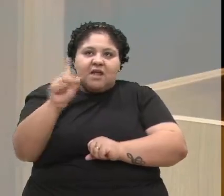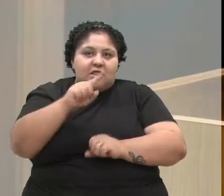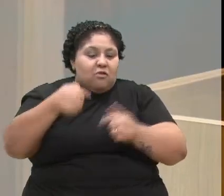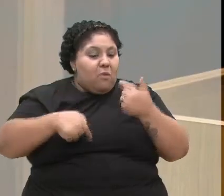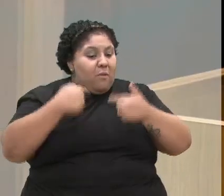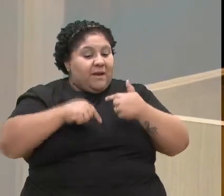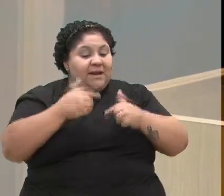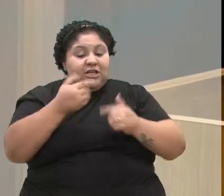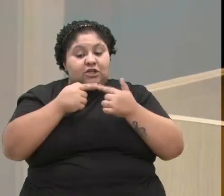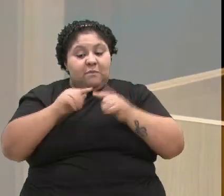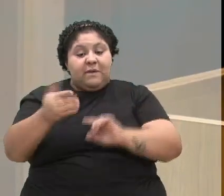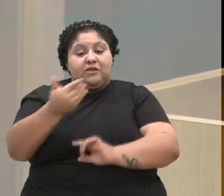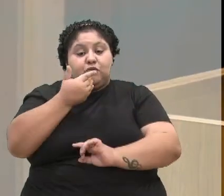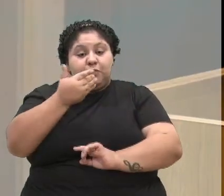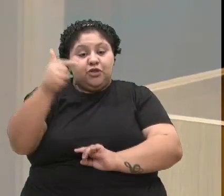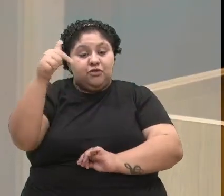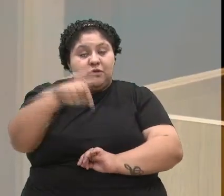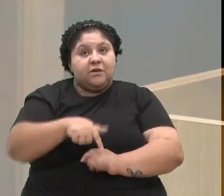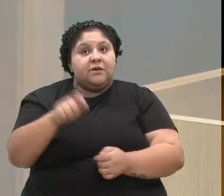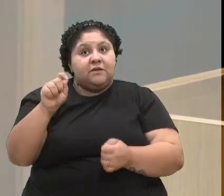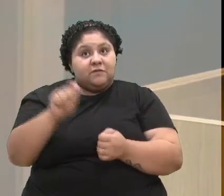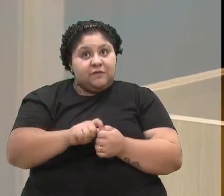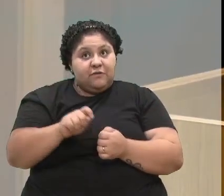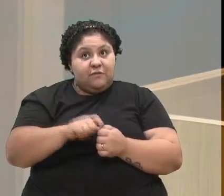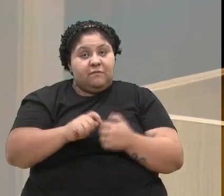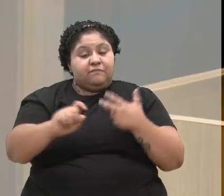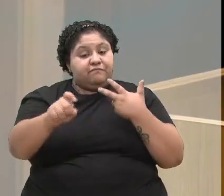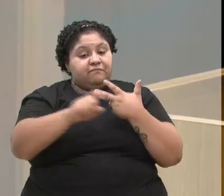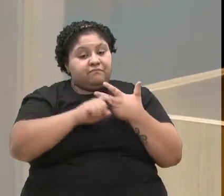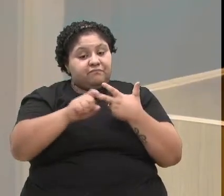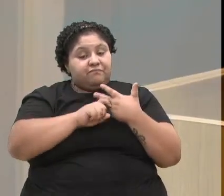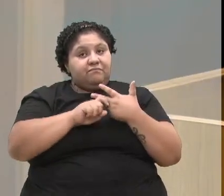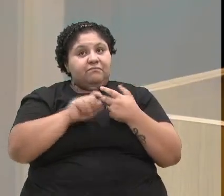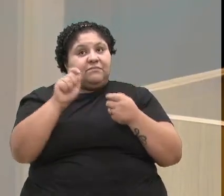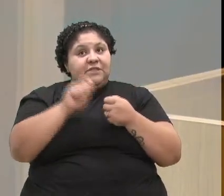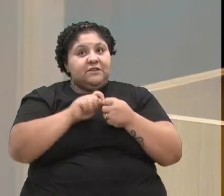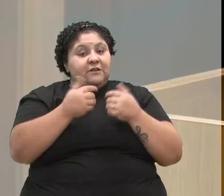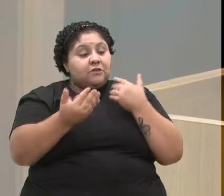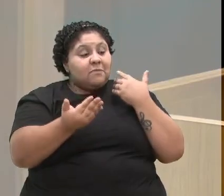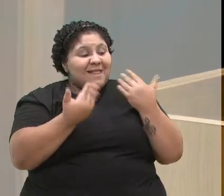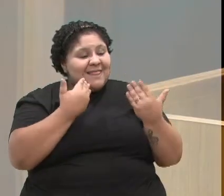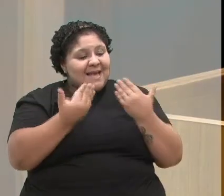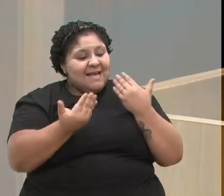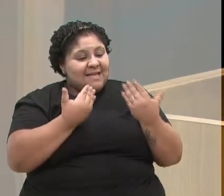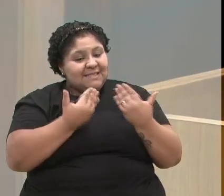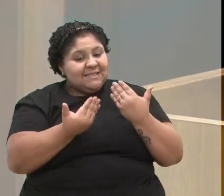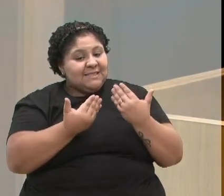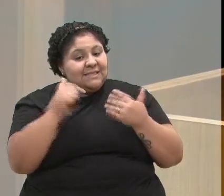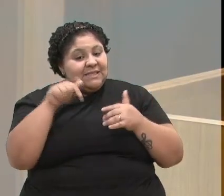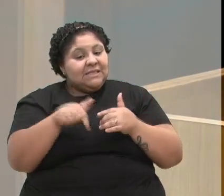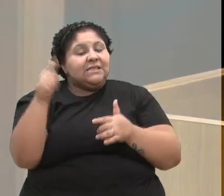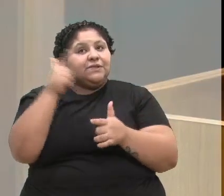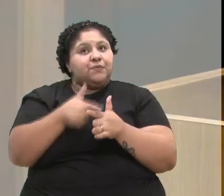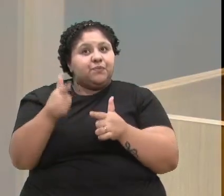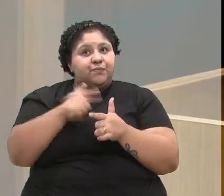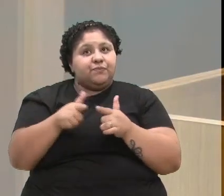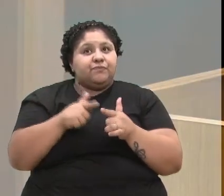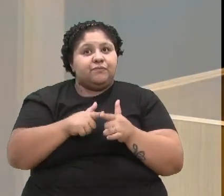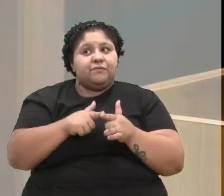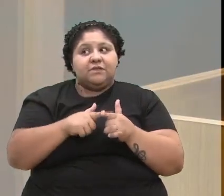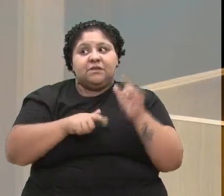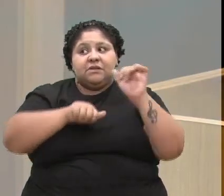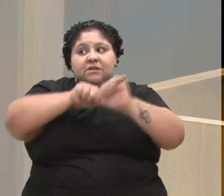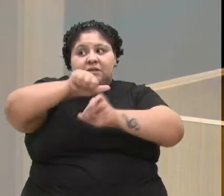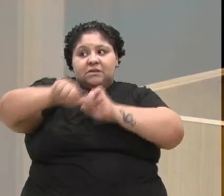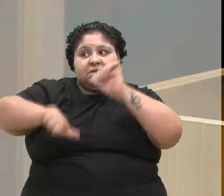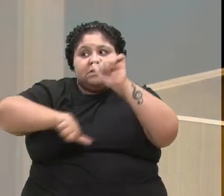é um pedido que eu faço aqui, né, para o Executivo, para que faça uma análise dessa situação e que modifique